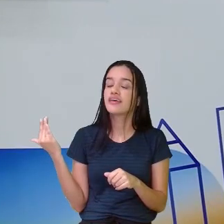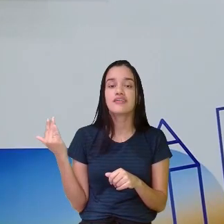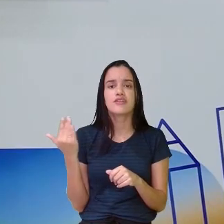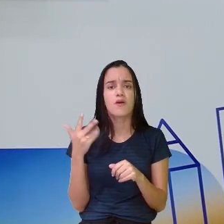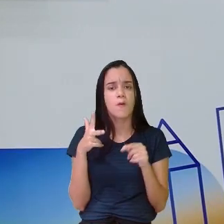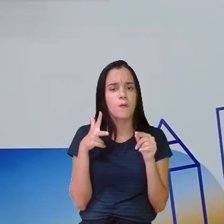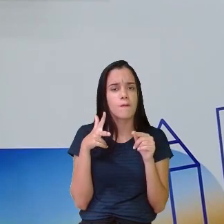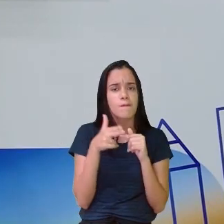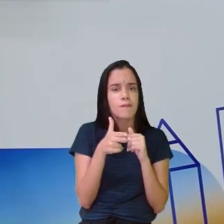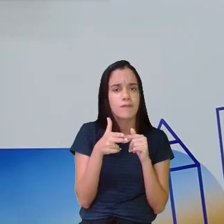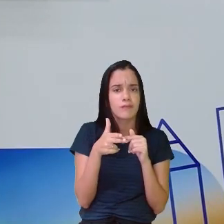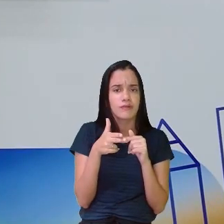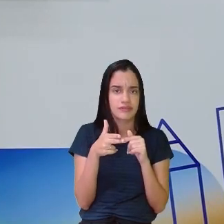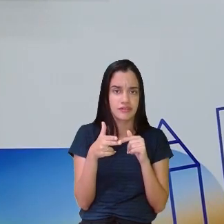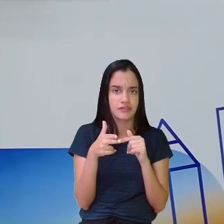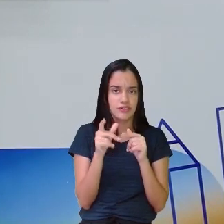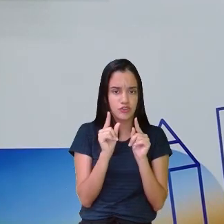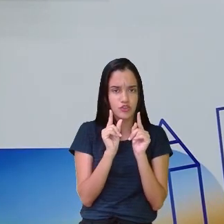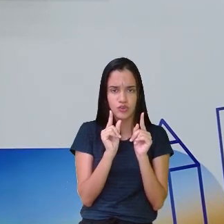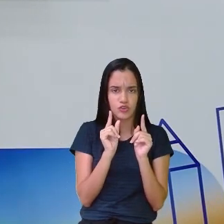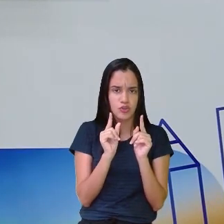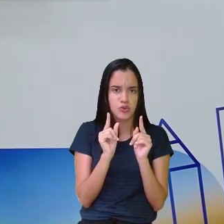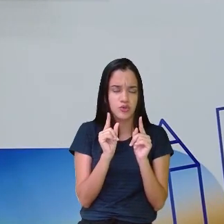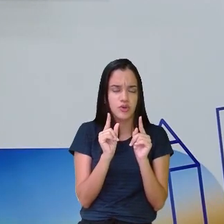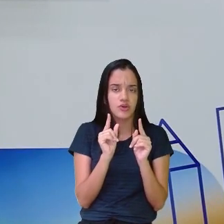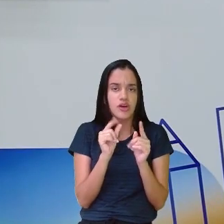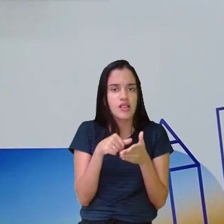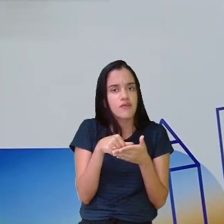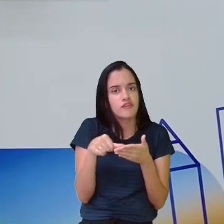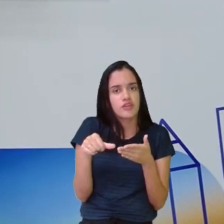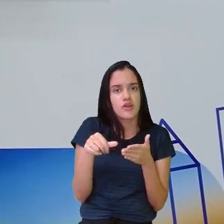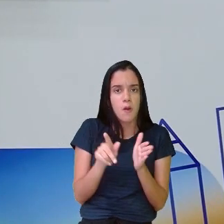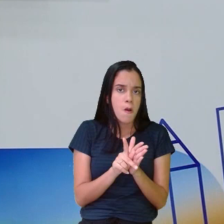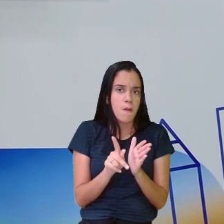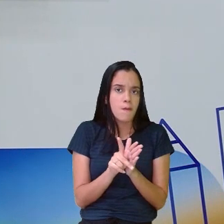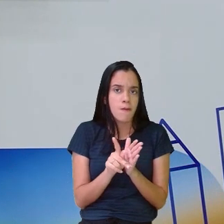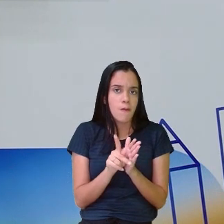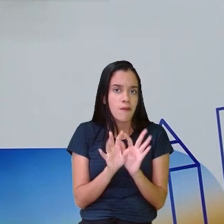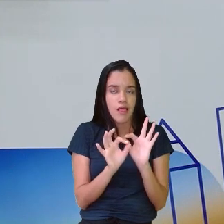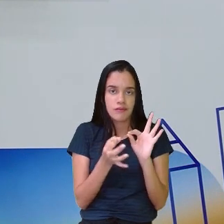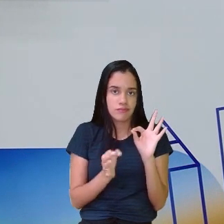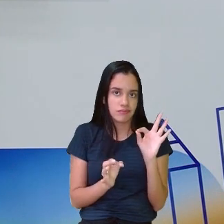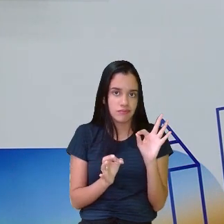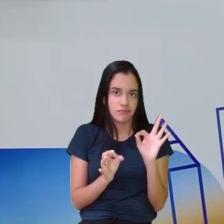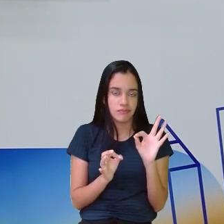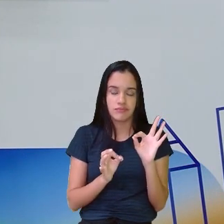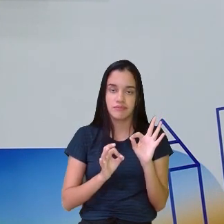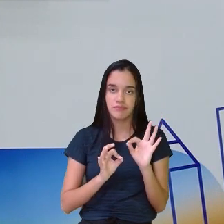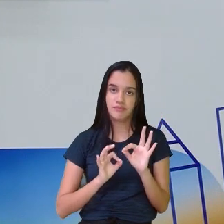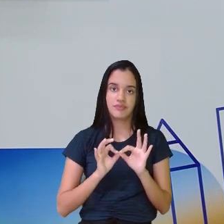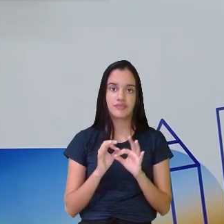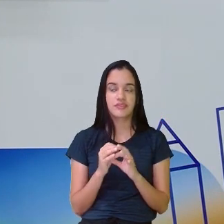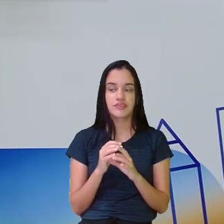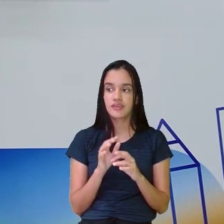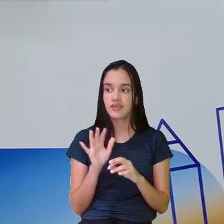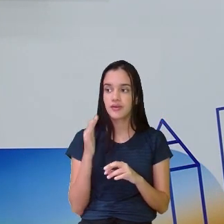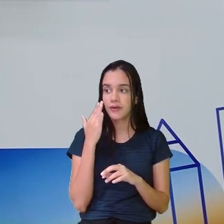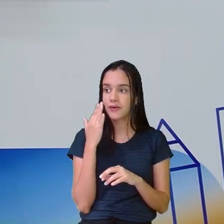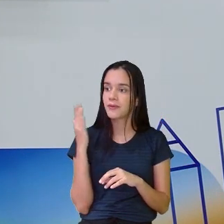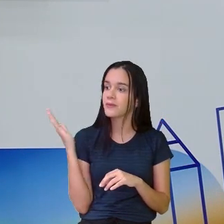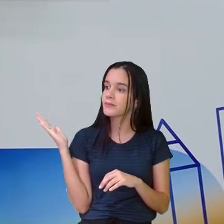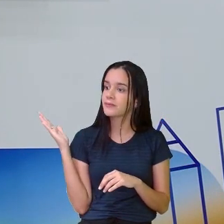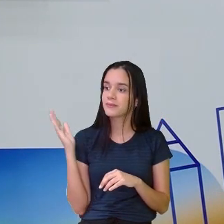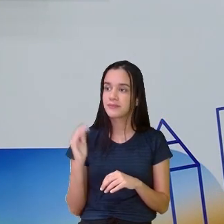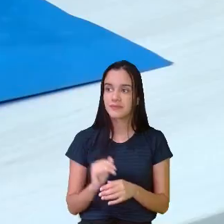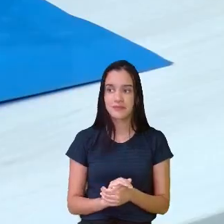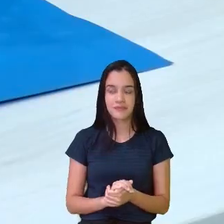pego um pedacinho aqui, ó. Ou de fita, ou do próprio barbante. E faço o fechamento.